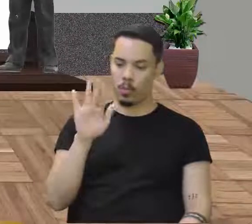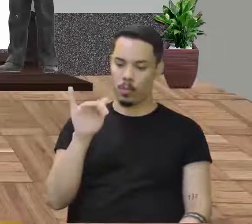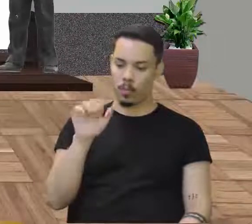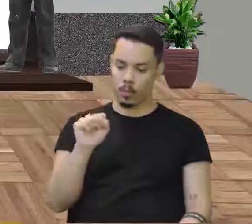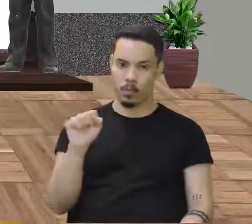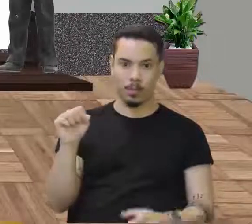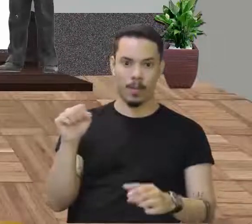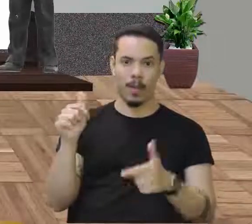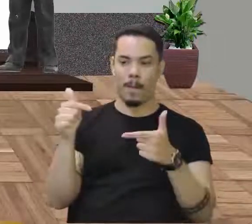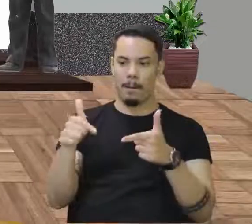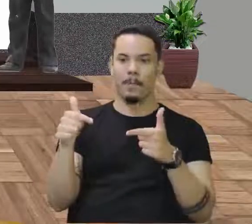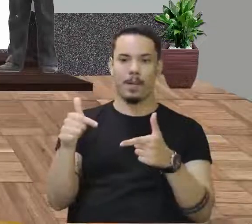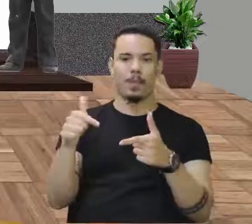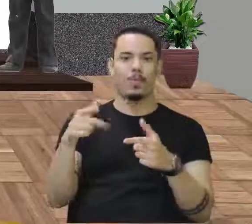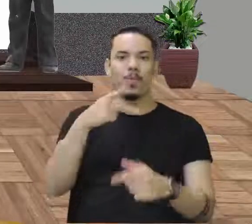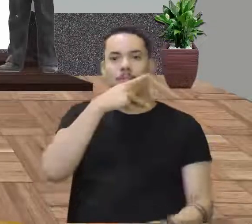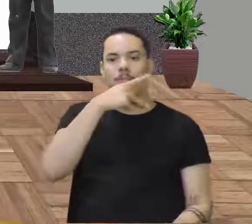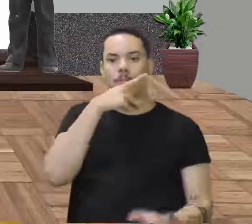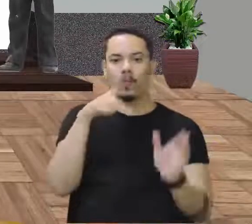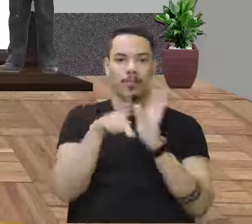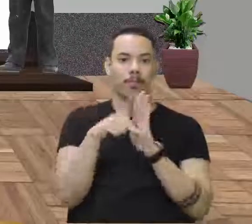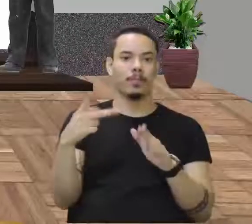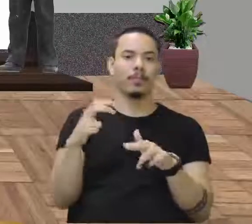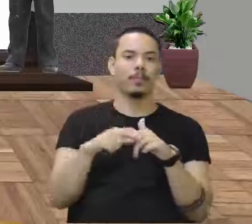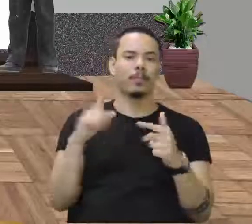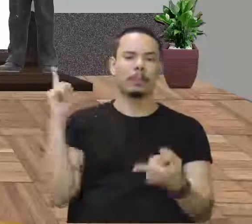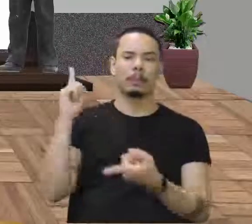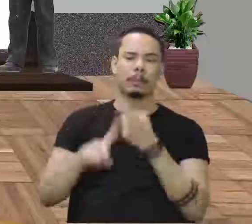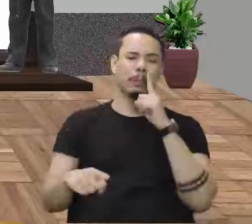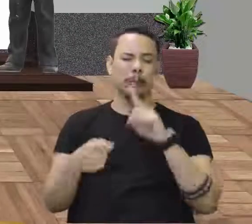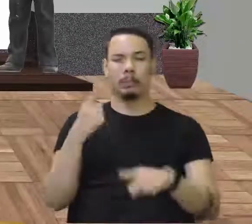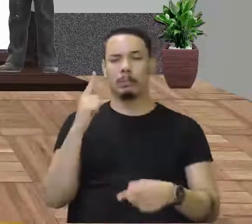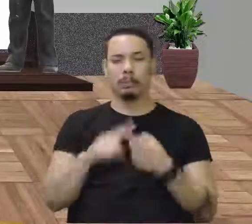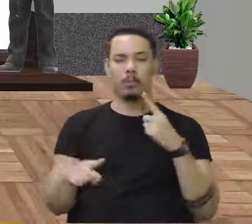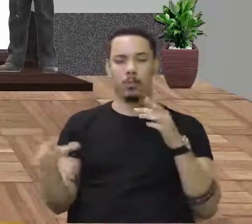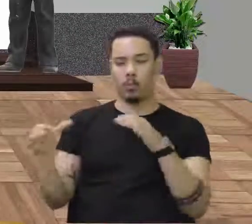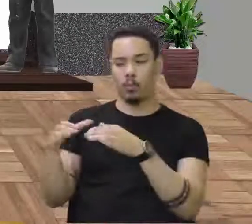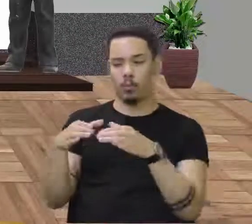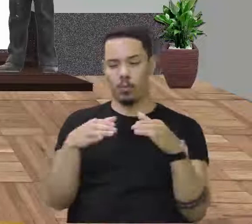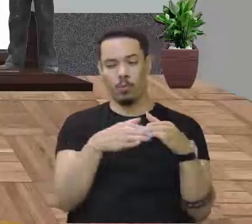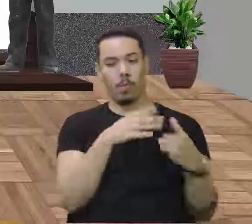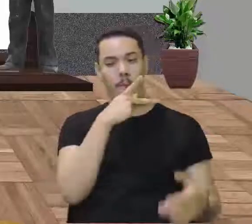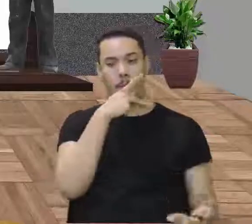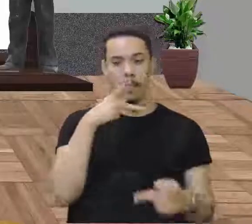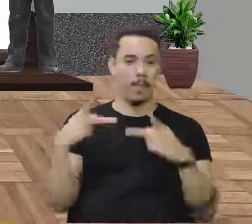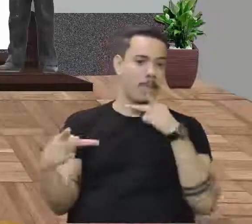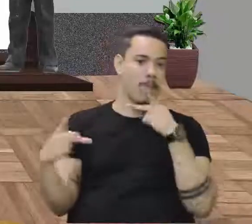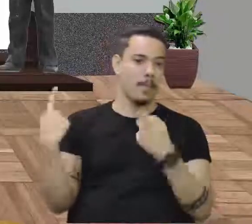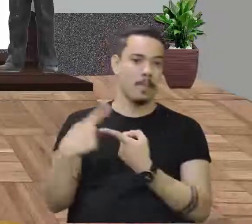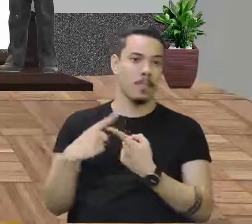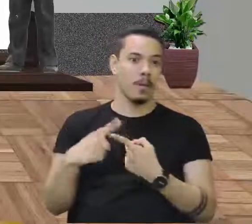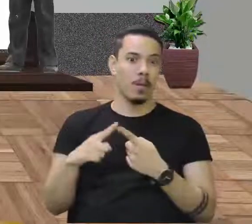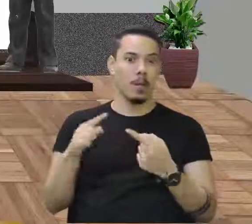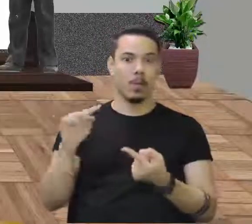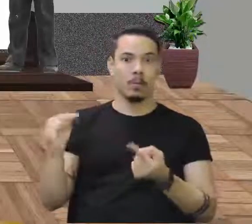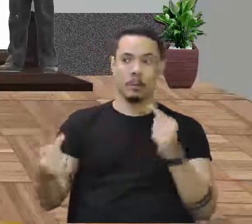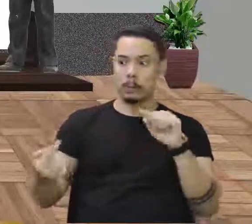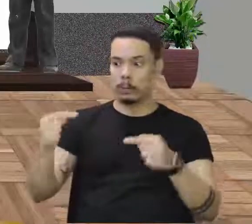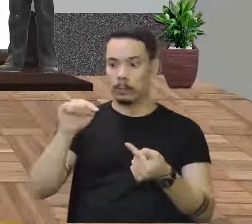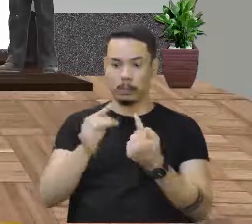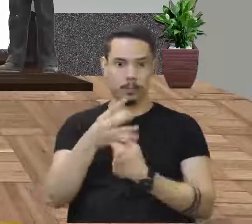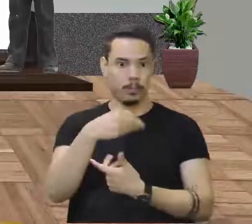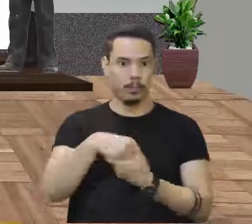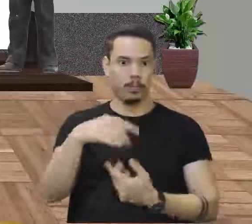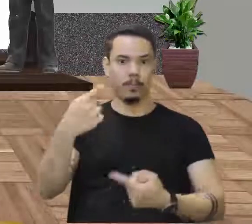vamos ter um momento tão polarizado aqui entre Cutubas e Pele Curtas, que vai ser um momento muito polarizado dentro da